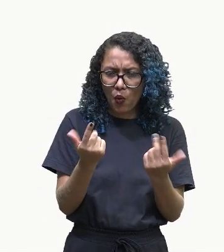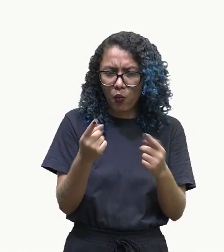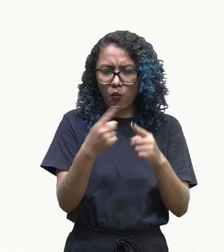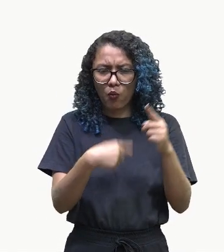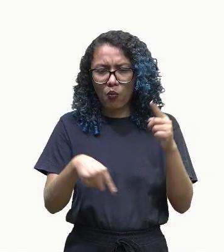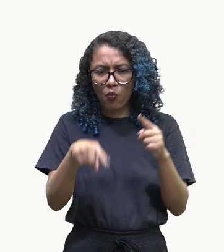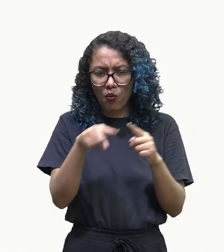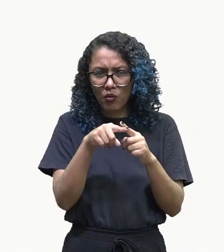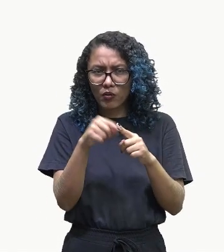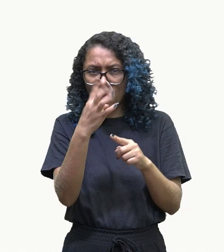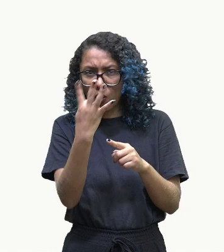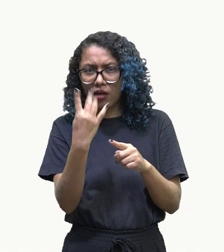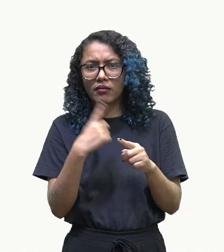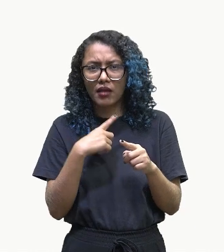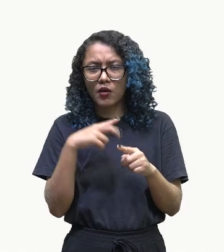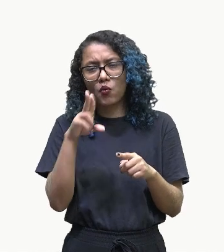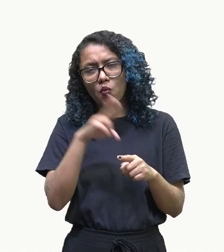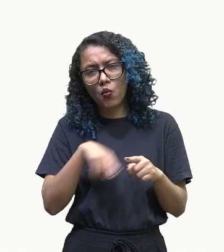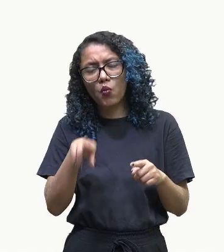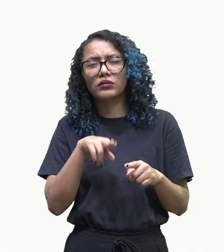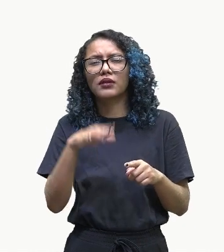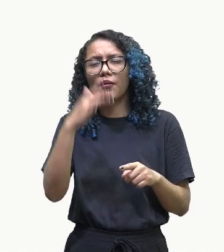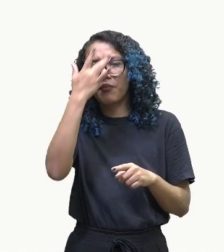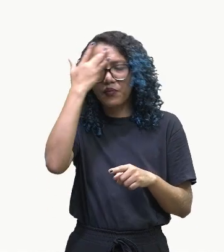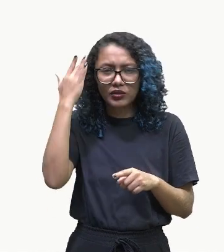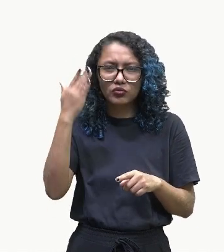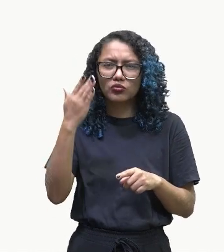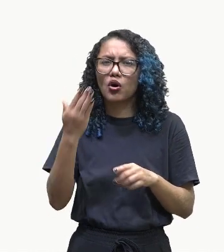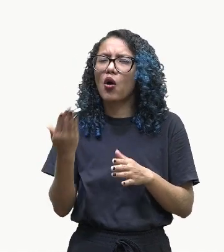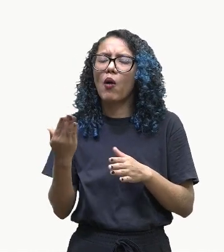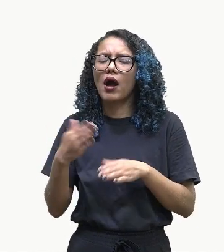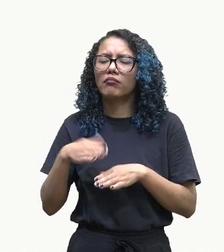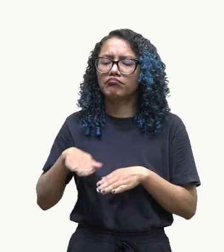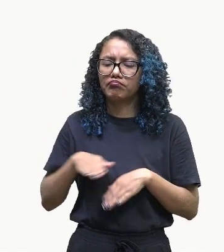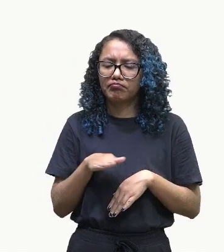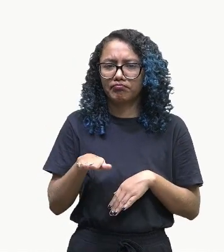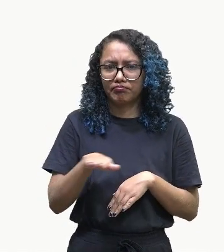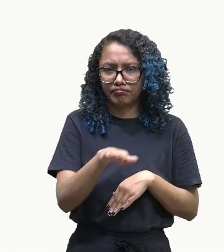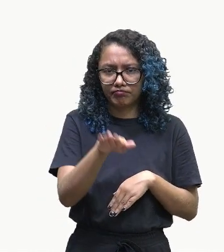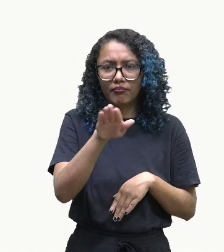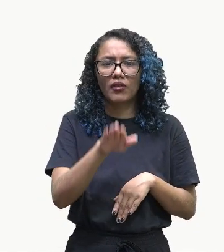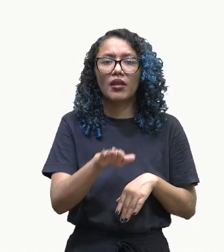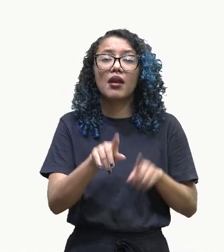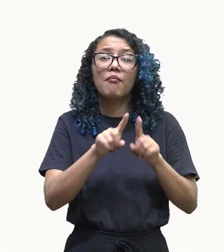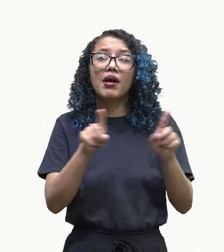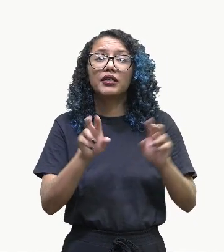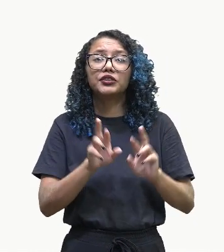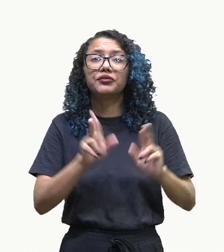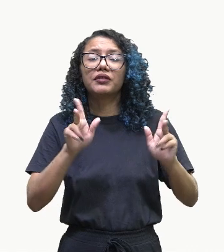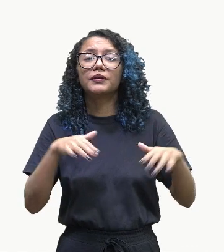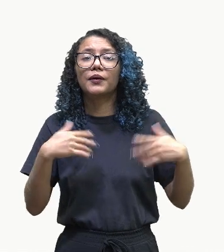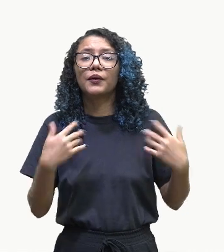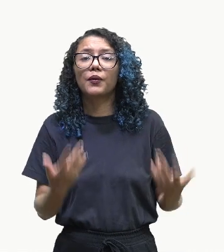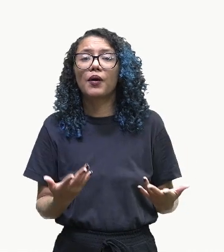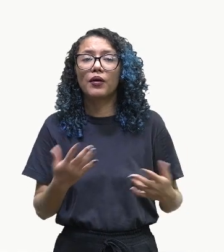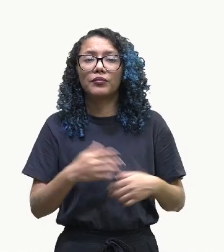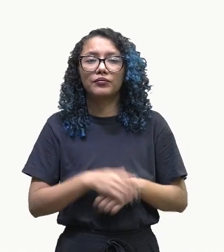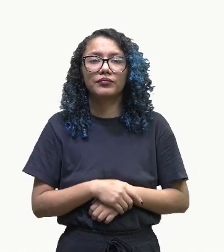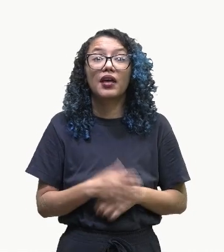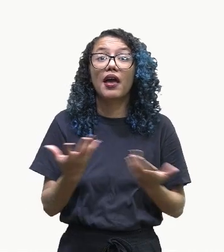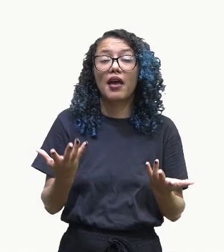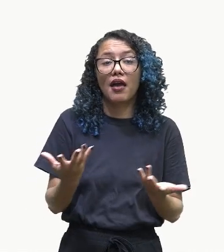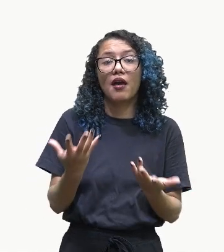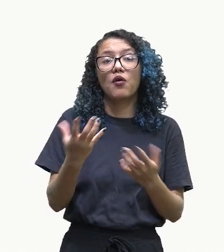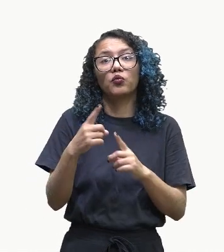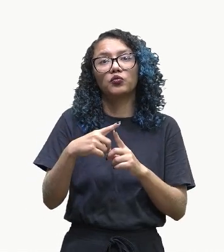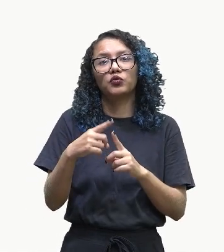transportar pessoas. O táxi é um carro, né? A diferença é que aqui ele é utilizado aí como meio de trabalho.